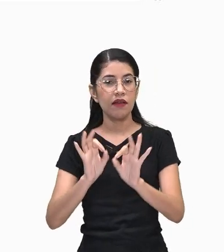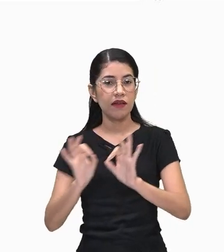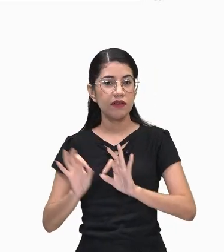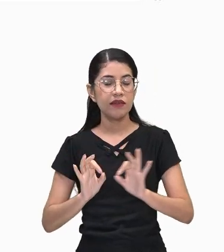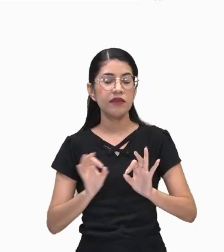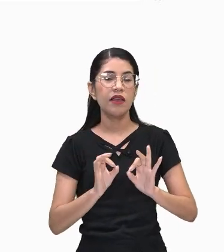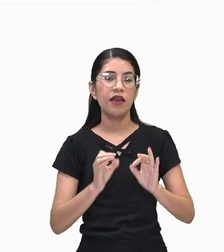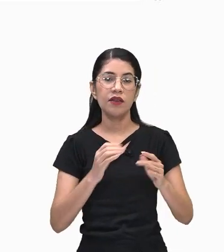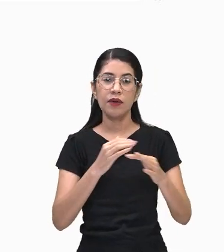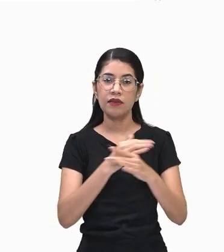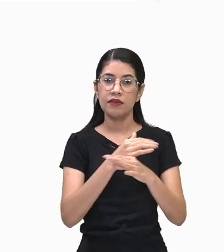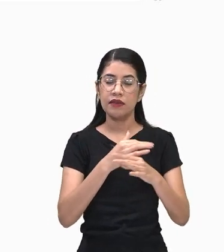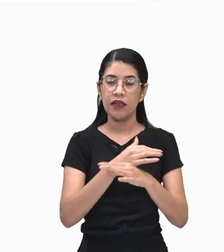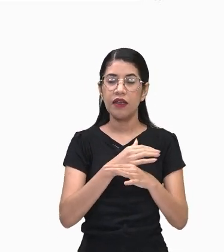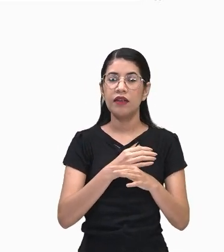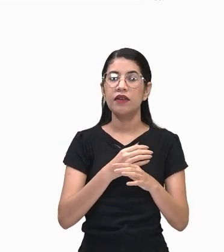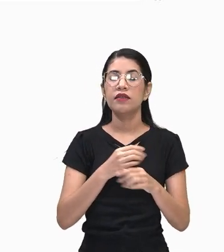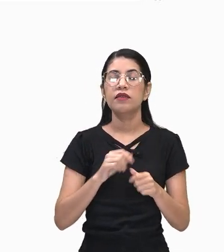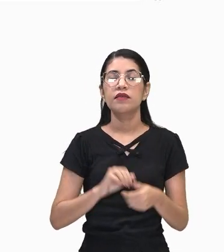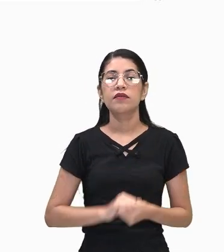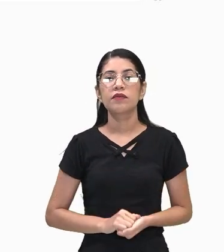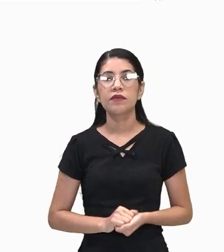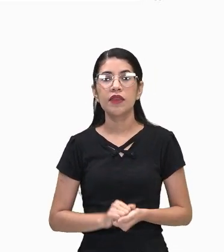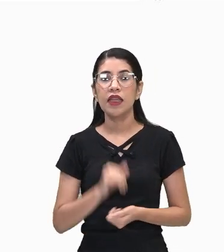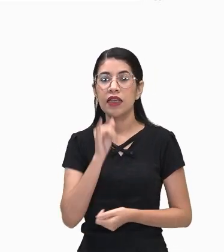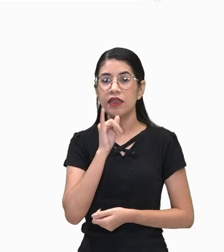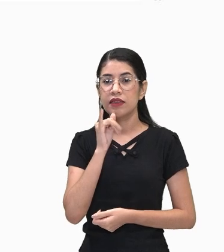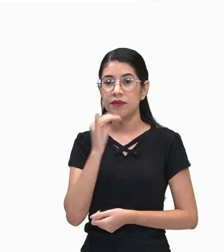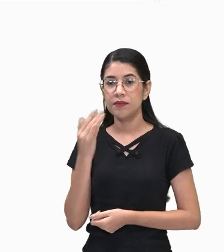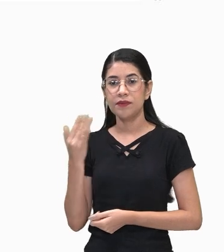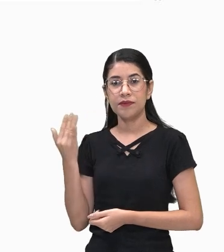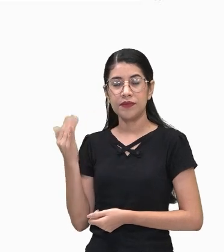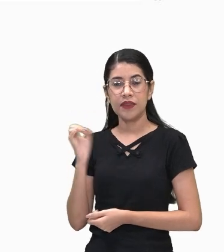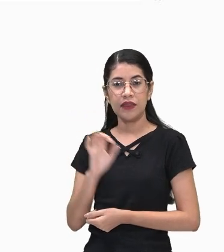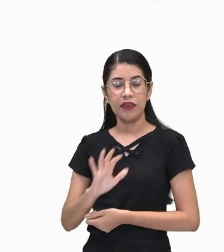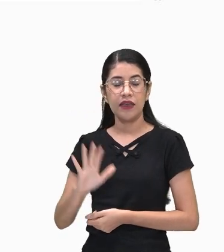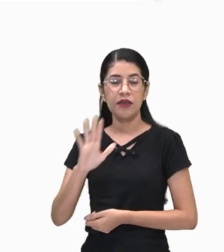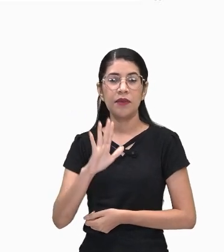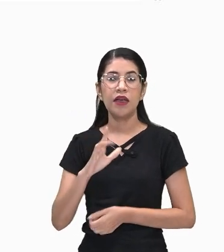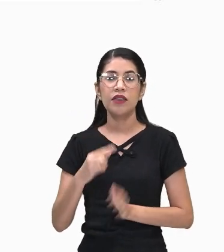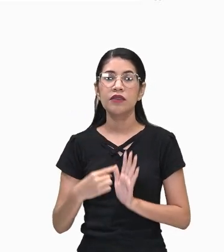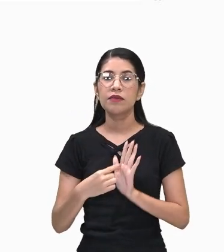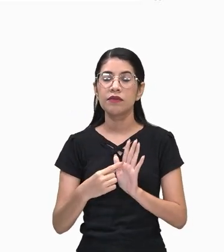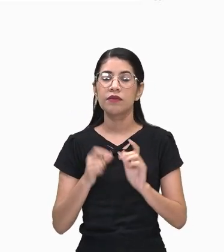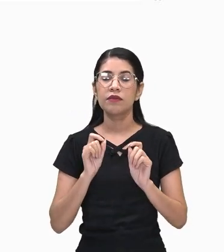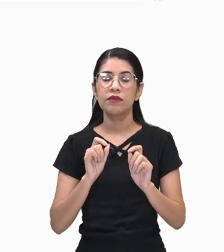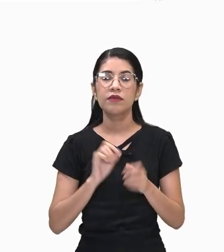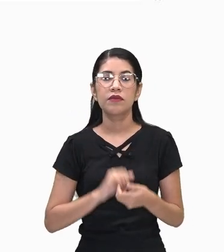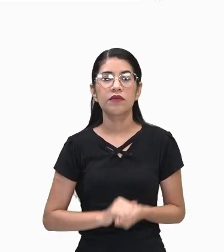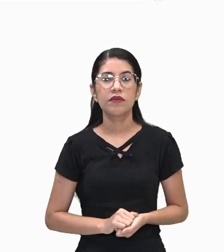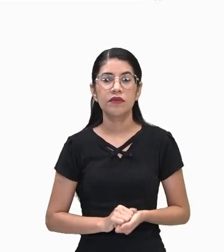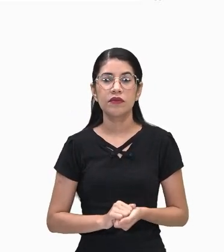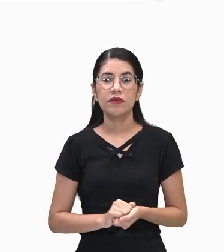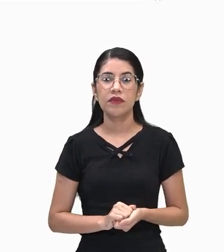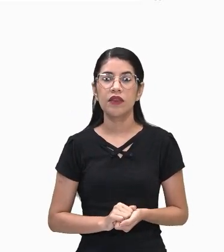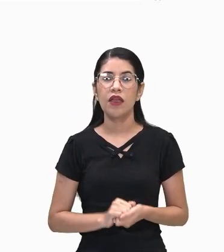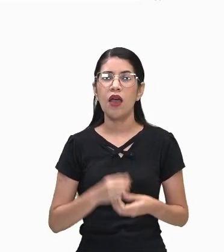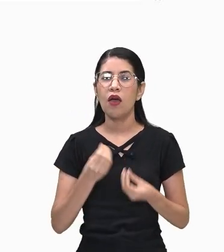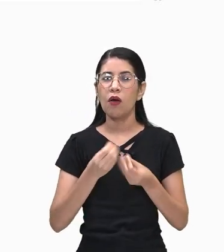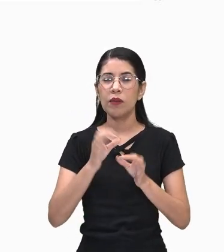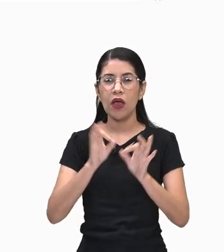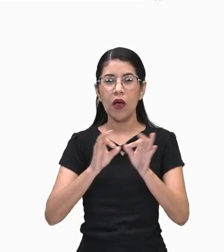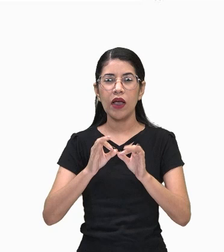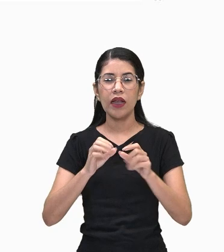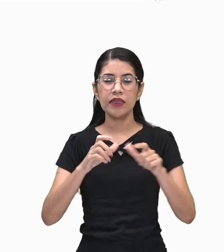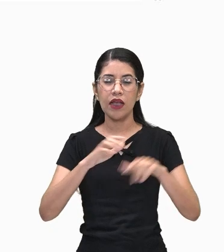cidades precisam ter, como por exemplo nessa imagem, onde nós temos aí a disposição, né, das